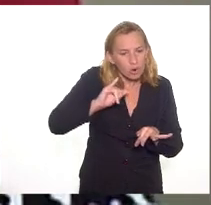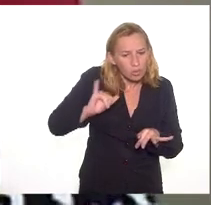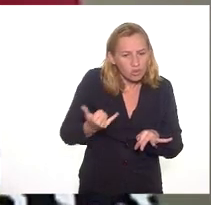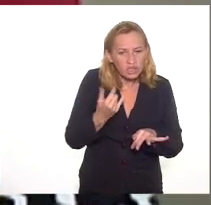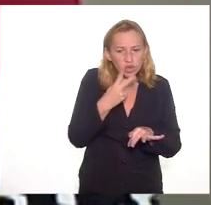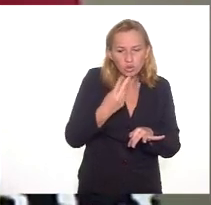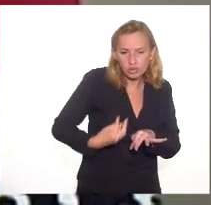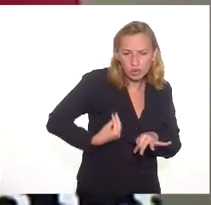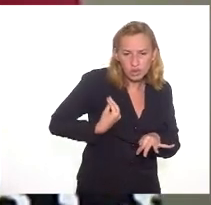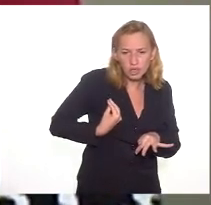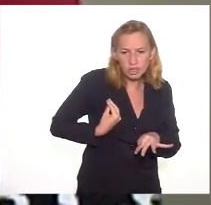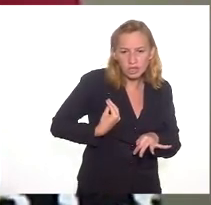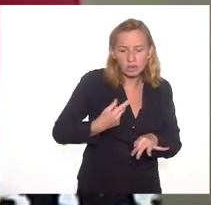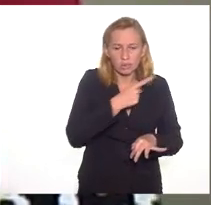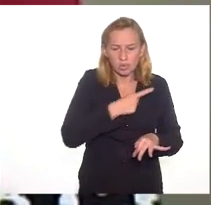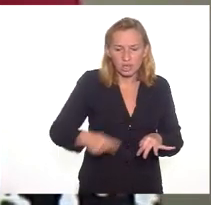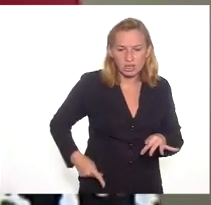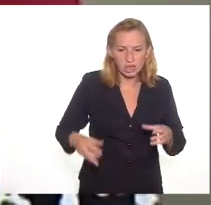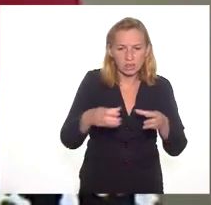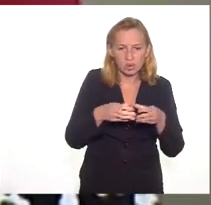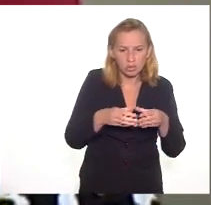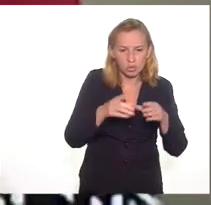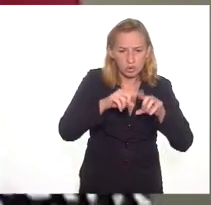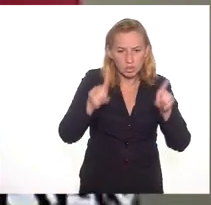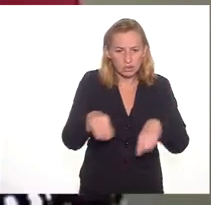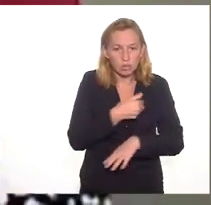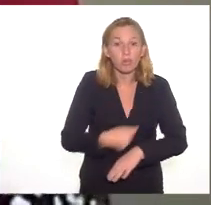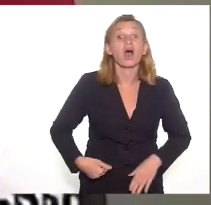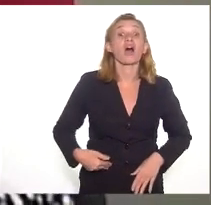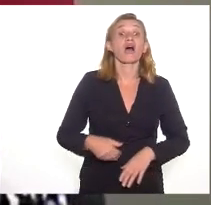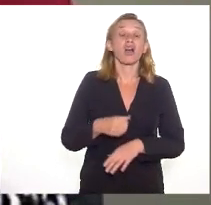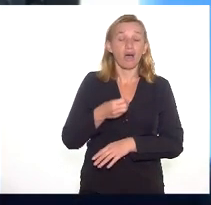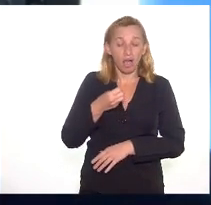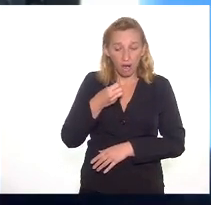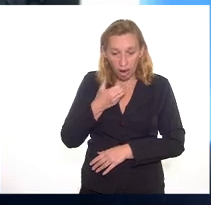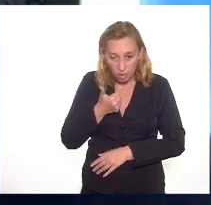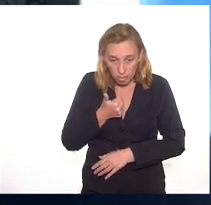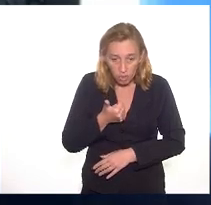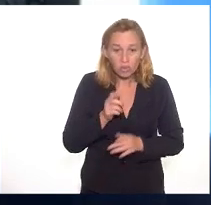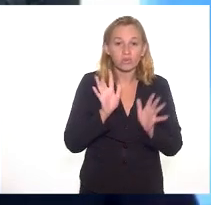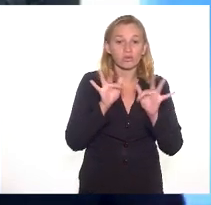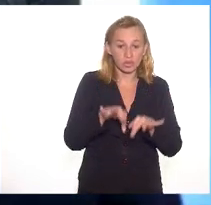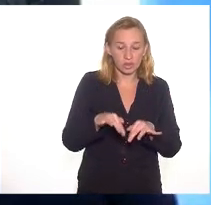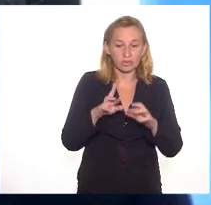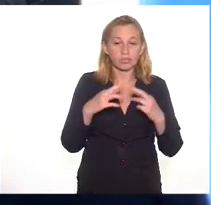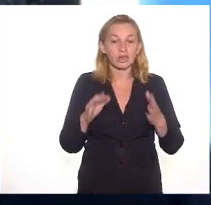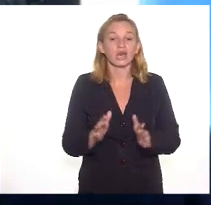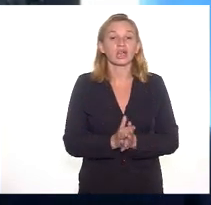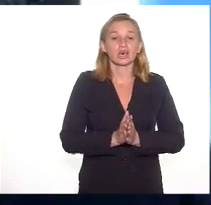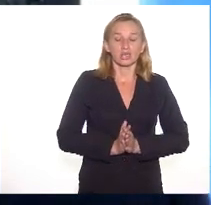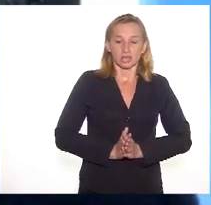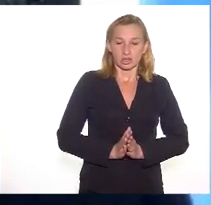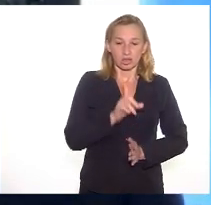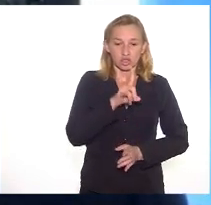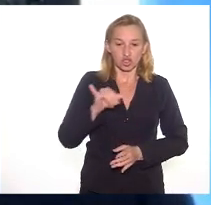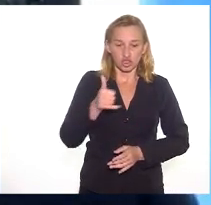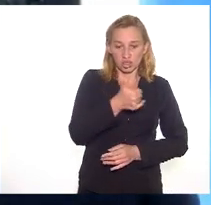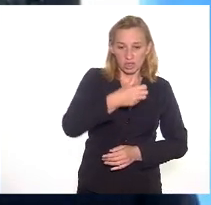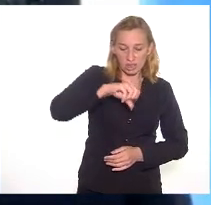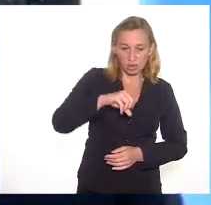sua presença como presidente da Comissão de Servidores Públicos. Ao final da sessão, mãe. Sessão ordinária do dia